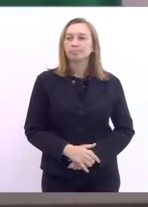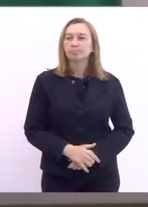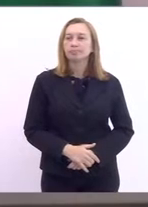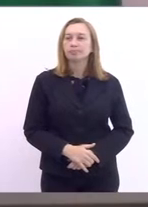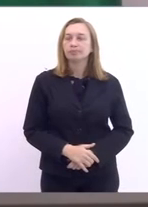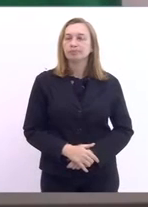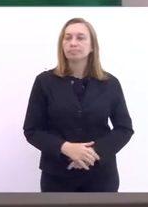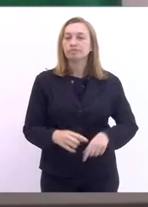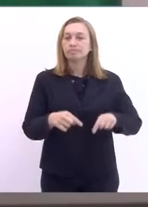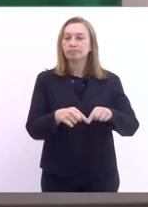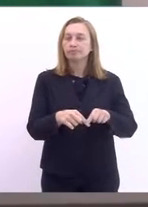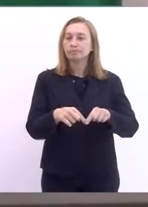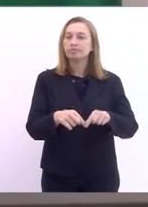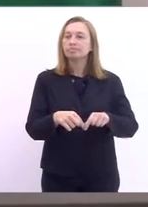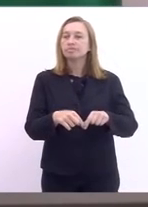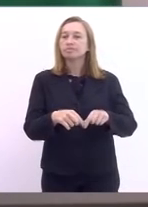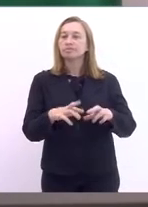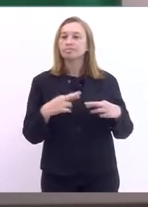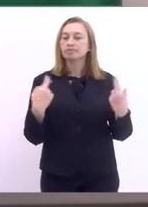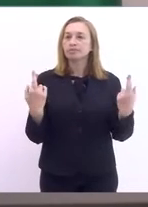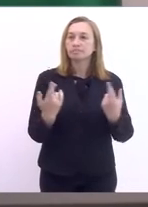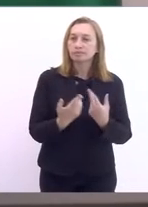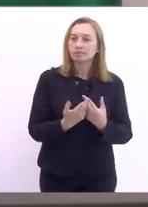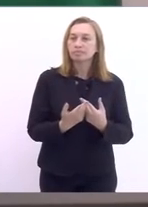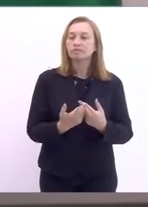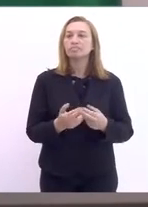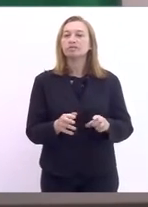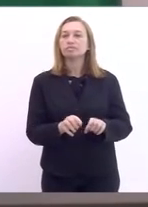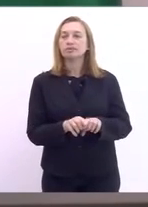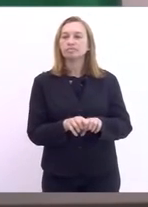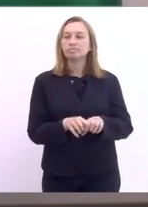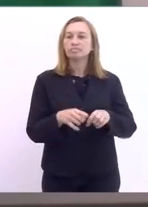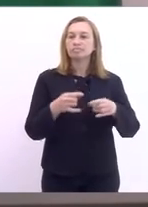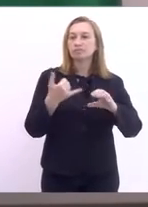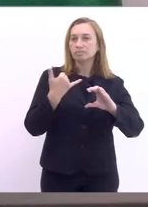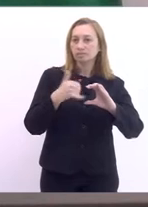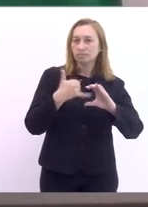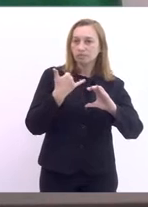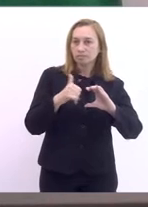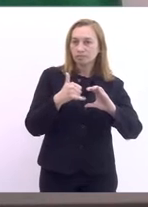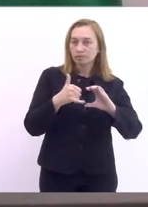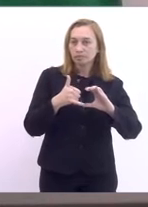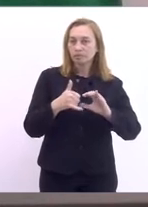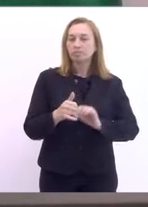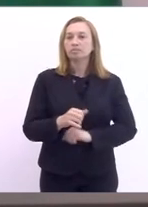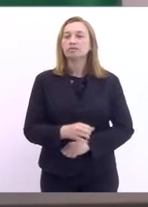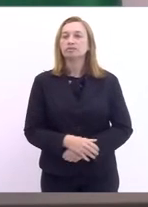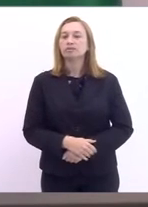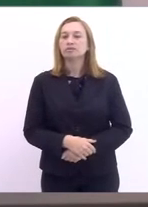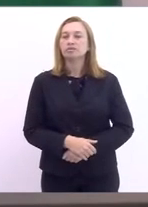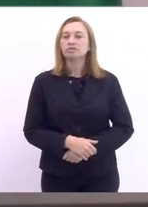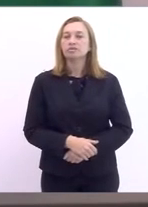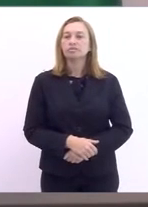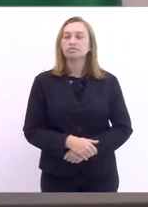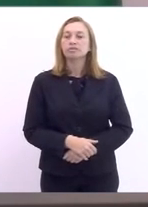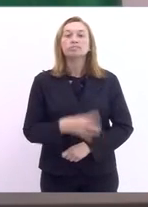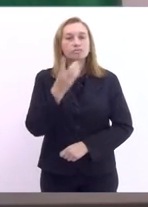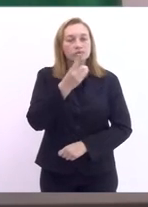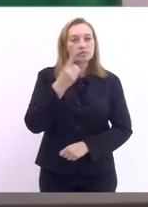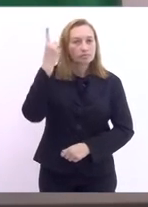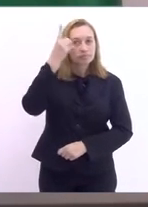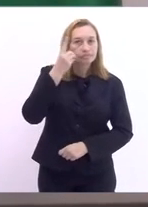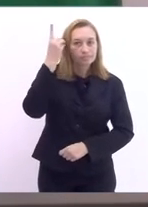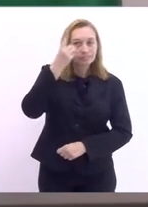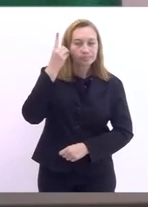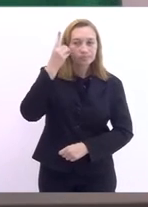na sala. E, via WhatsApp, presentes os